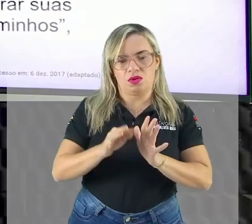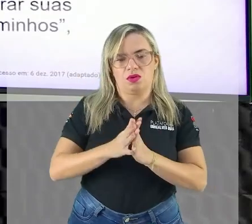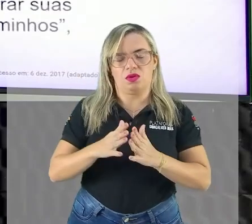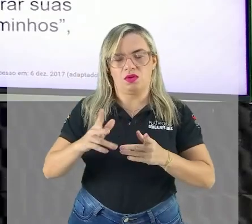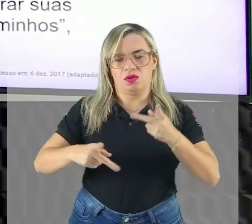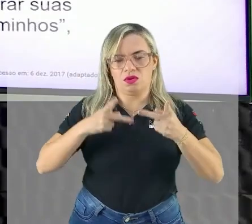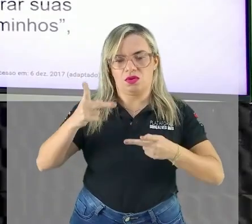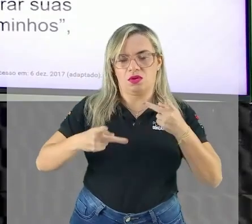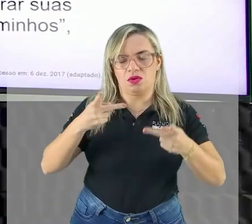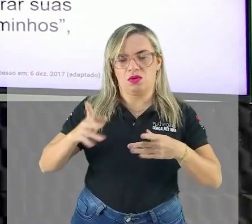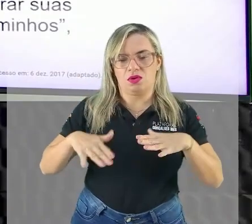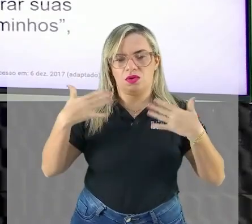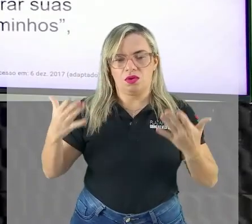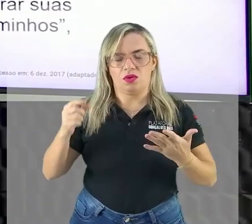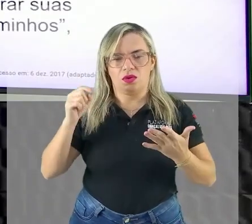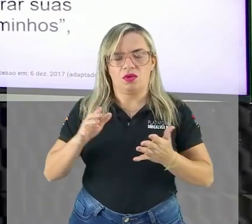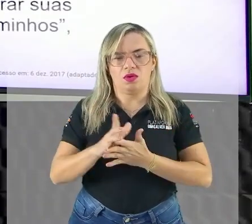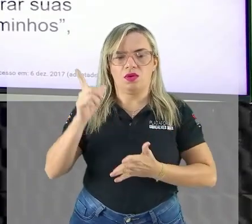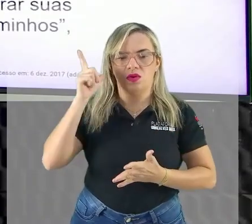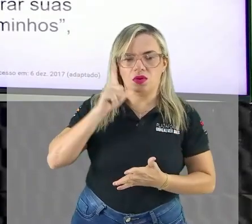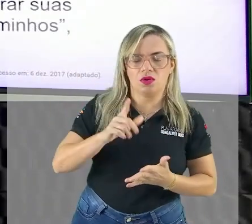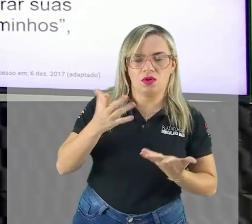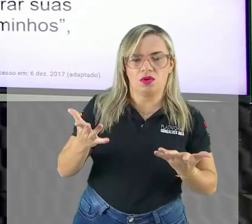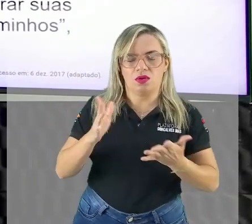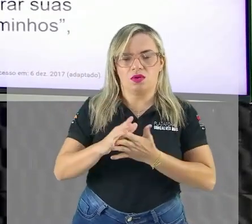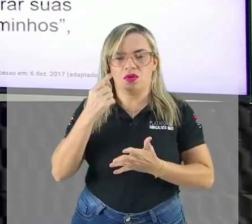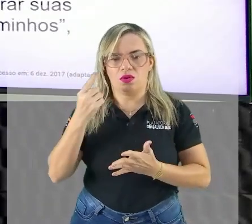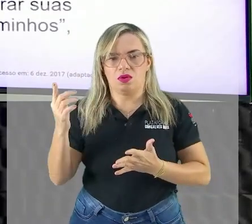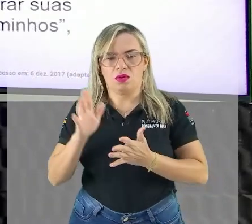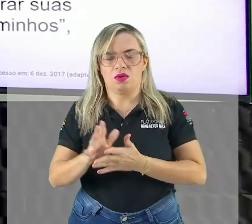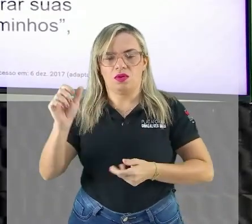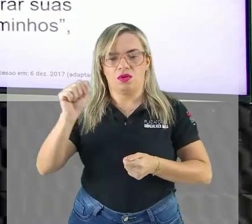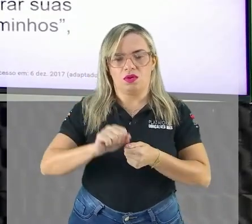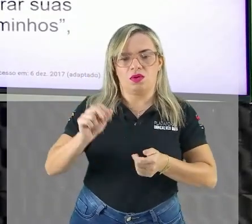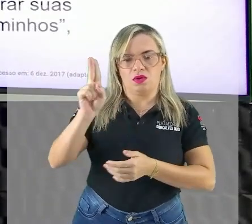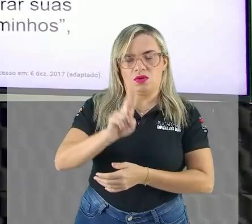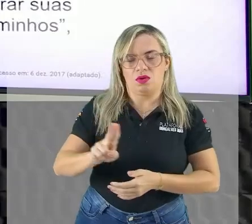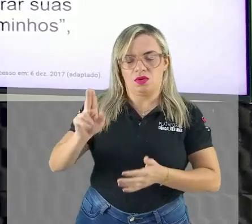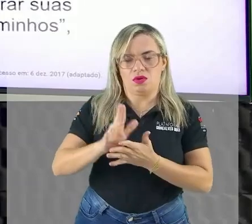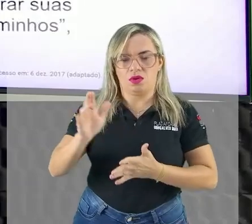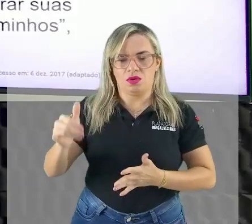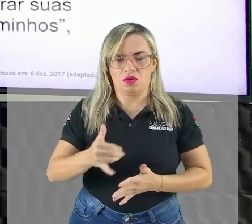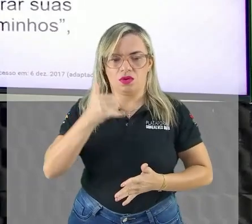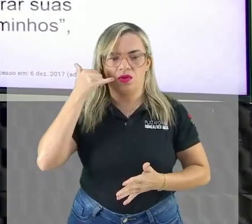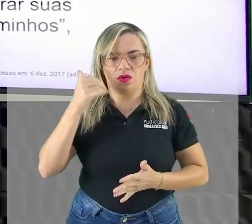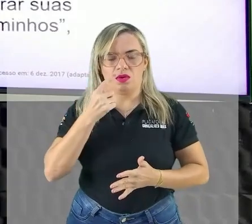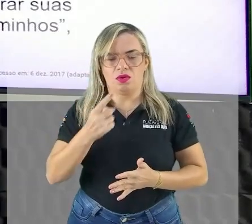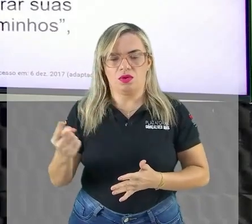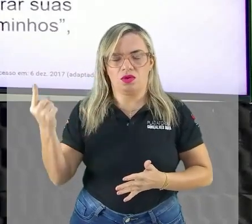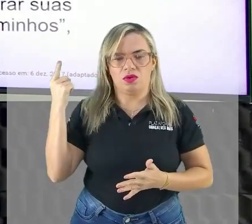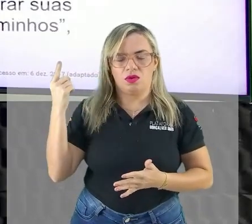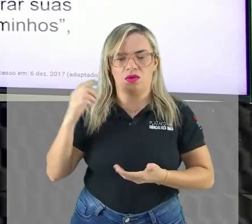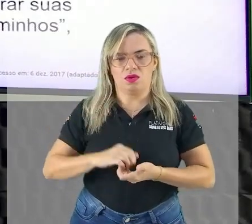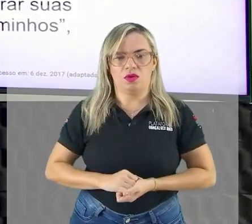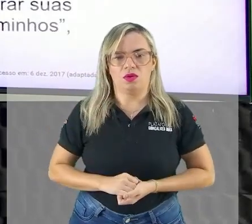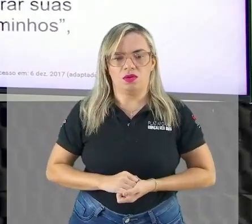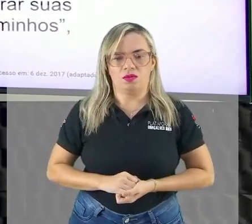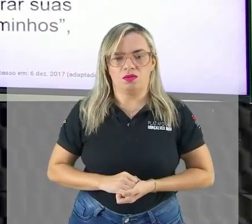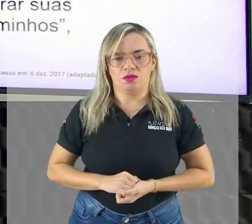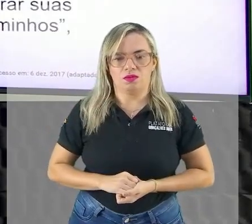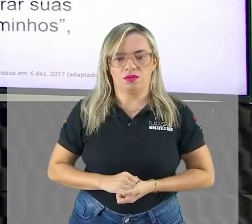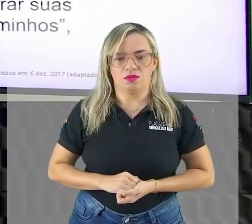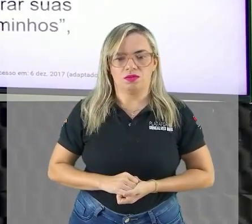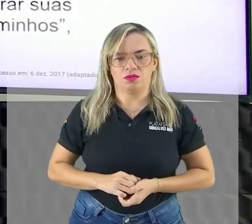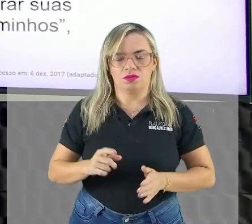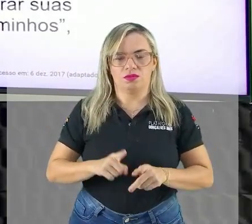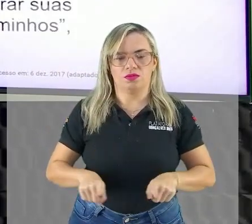fala da forma que ele mesmo consegue pegar, né, e fazer uso do celular, quando o enunciado diz. Também se abre